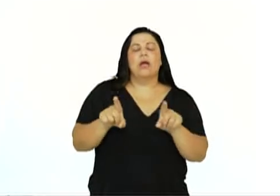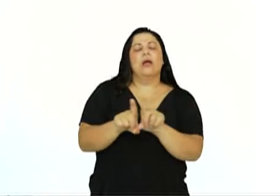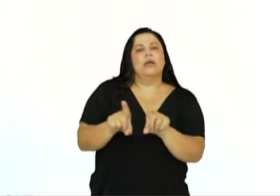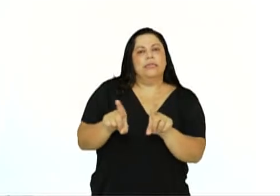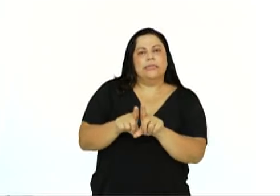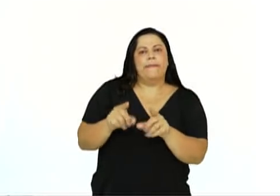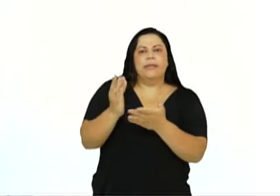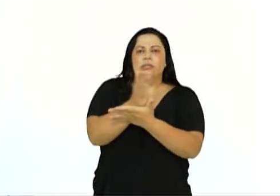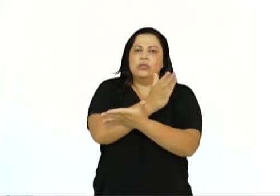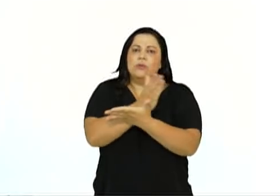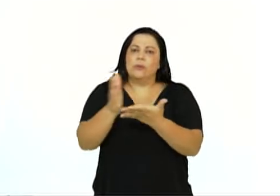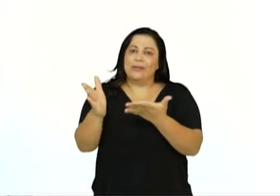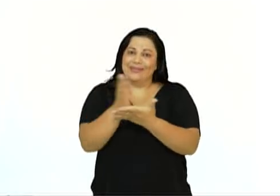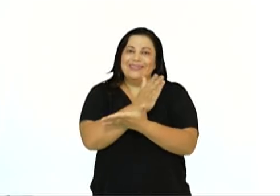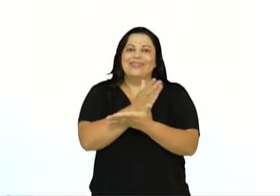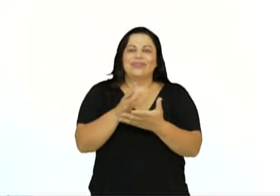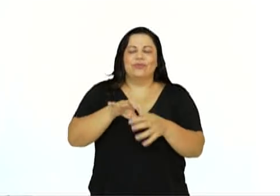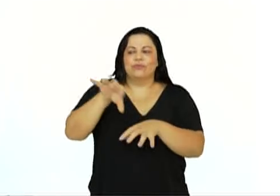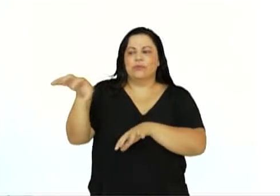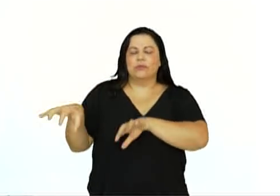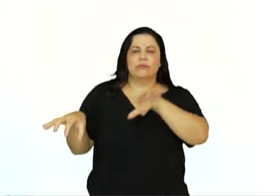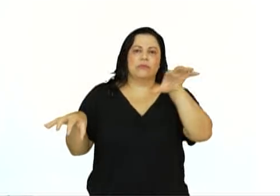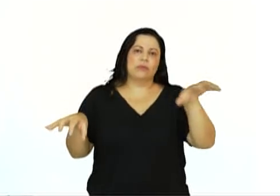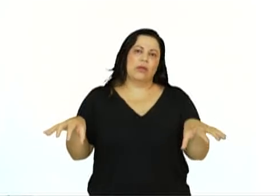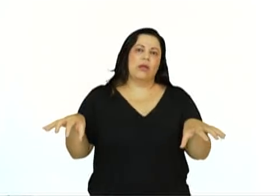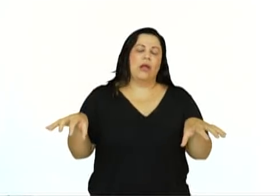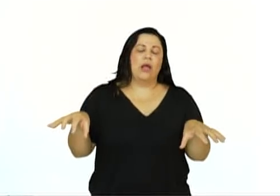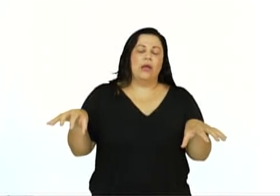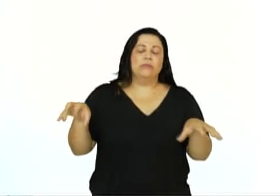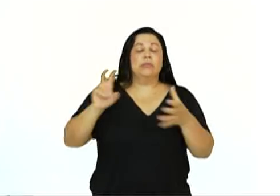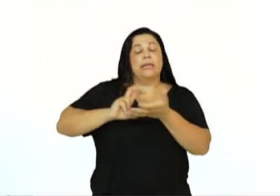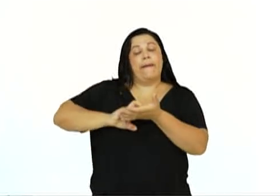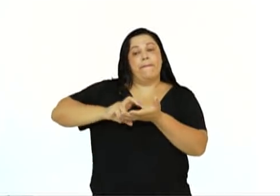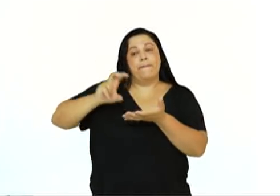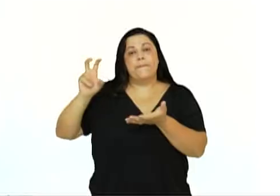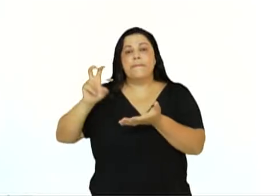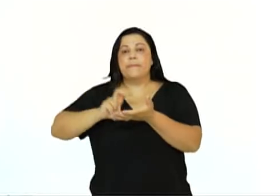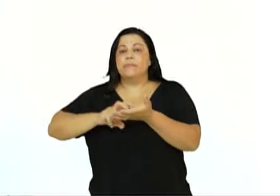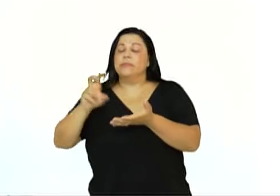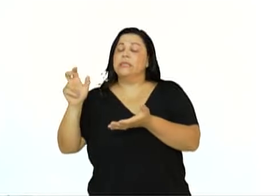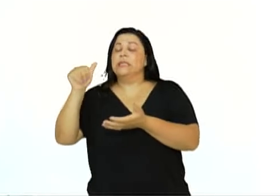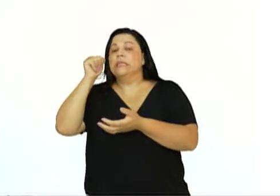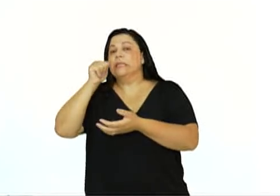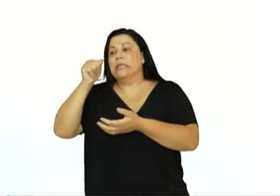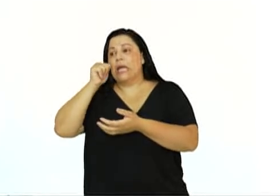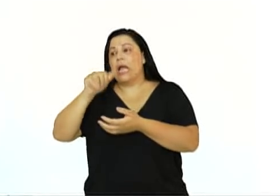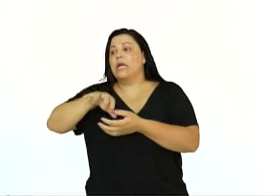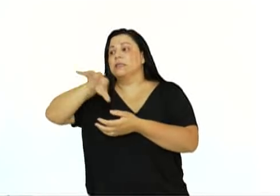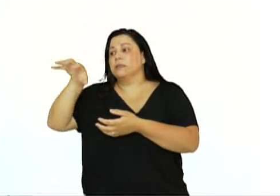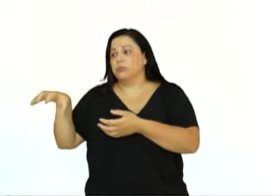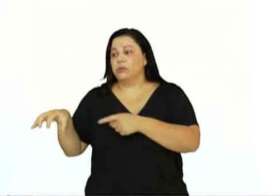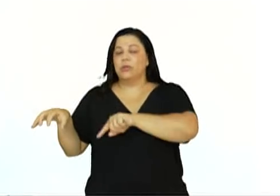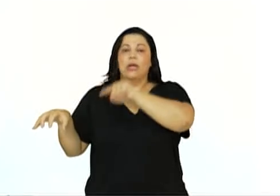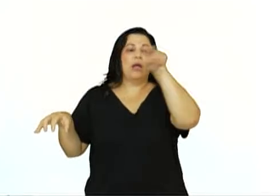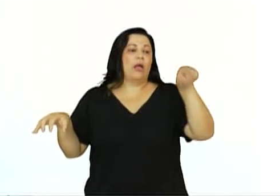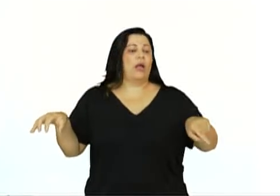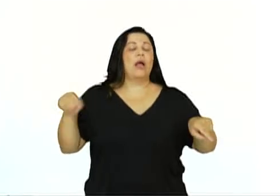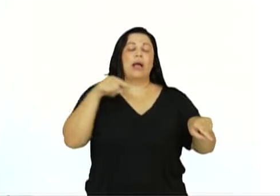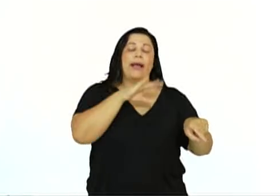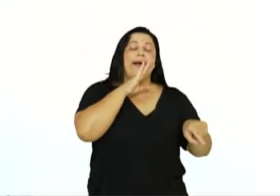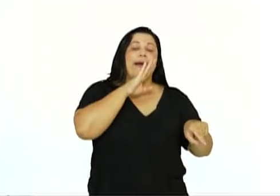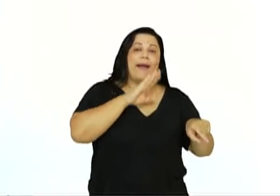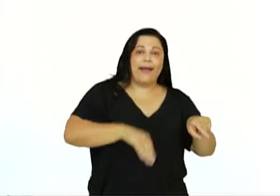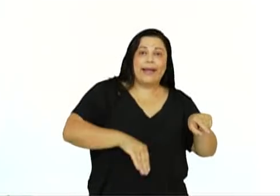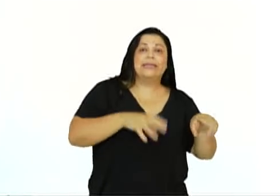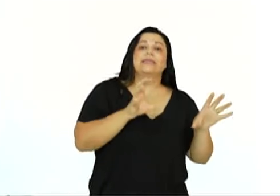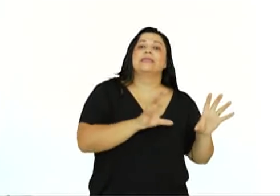a divisão por sexo, né? De manhã, as casas de banho e os termas eram destinados às mulheres, à tarde, as